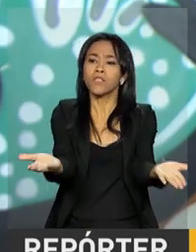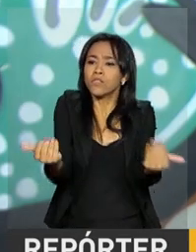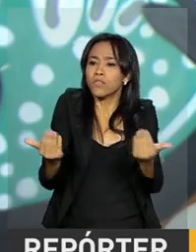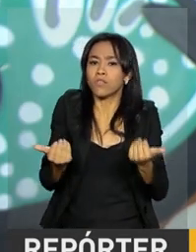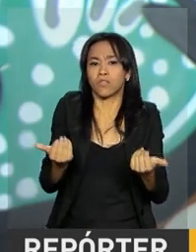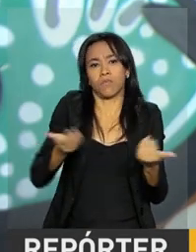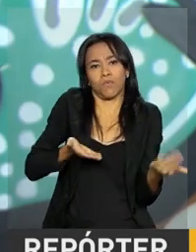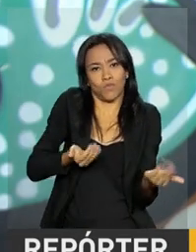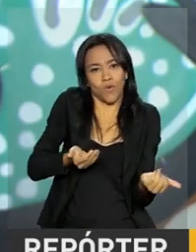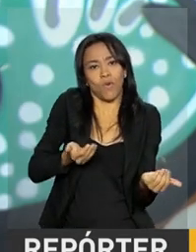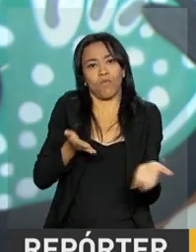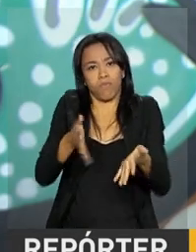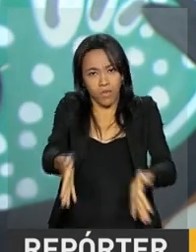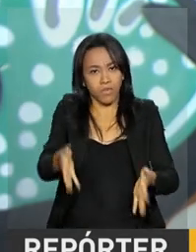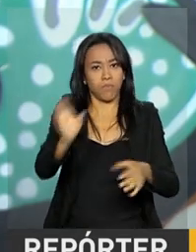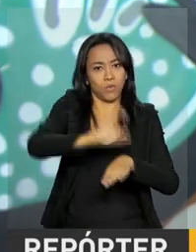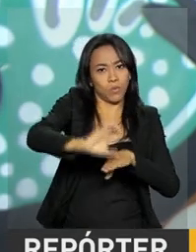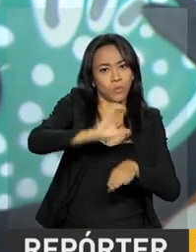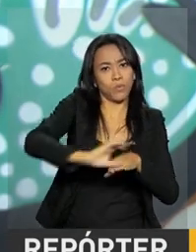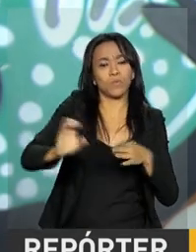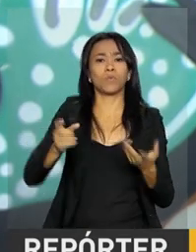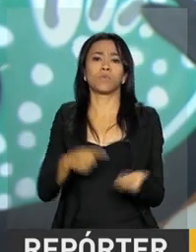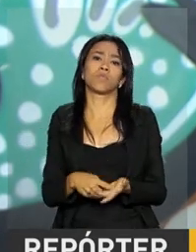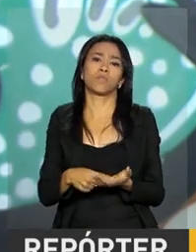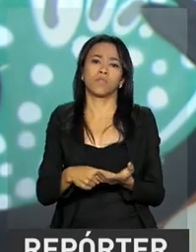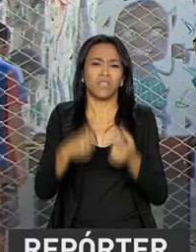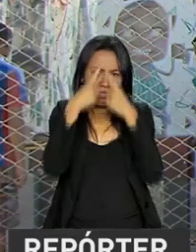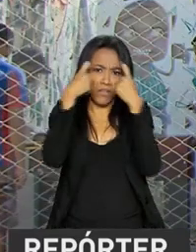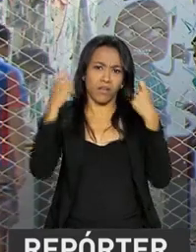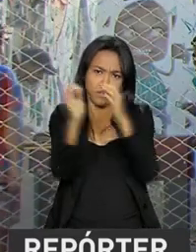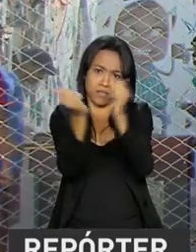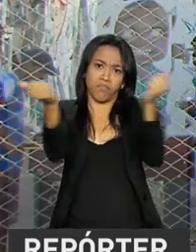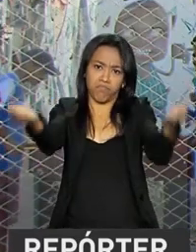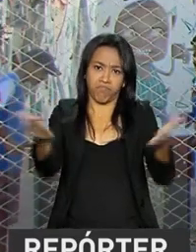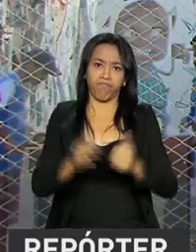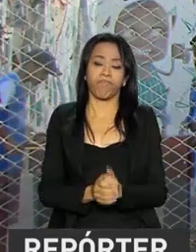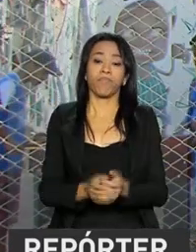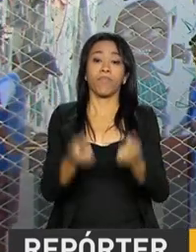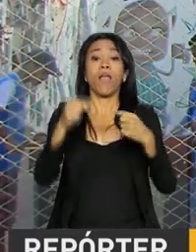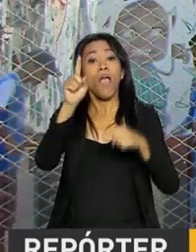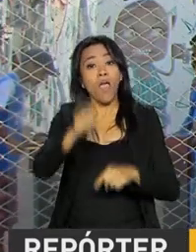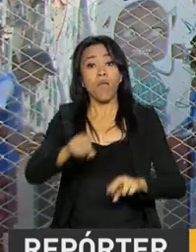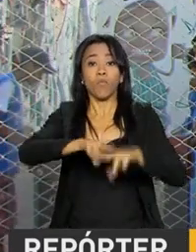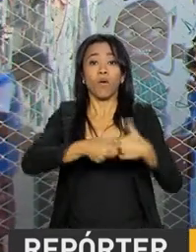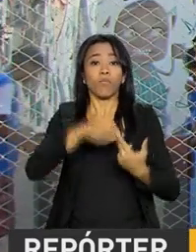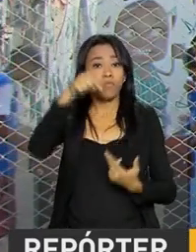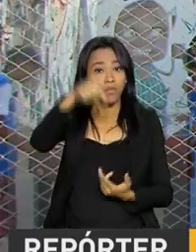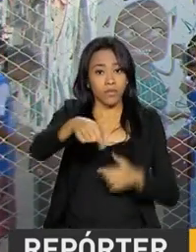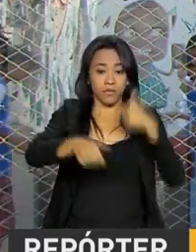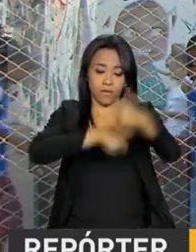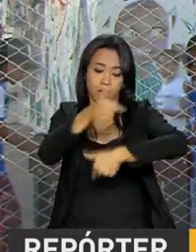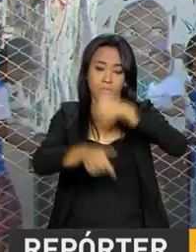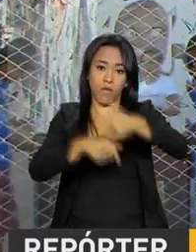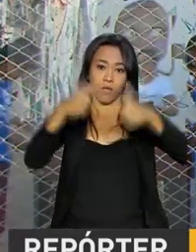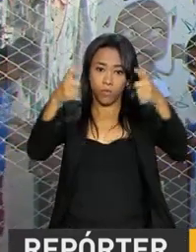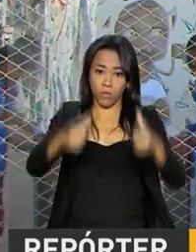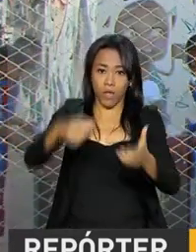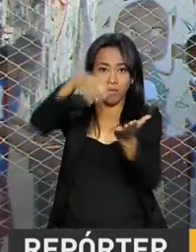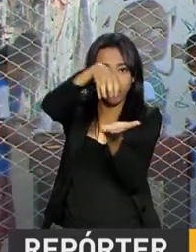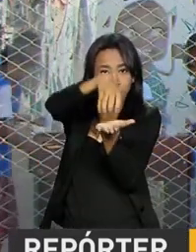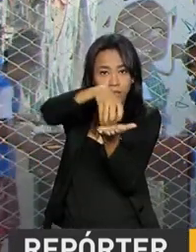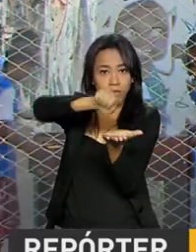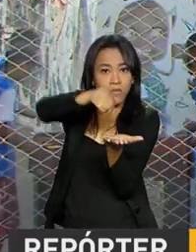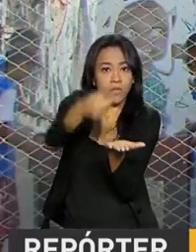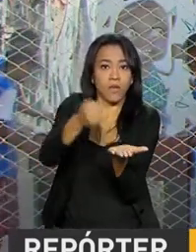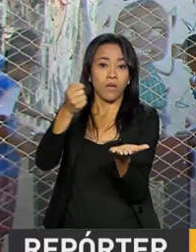fazendo essas oficinas, os cursos, tirar um pouco da vulnerabilidade também, né? São iniciativas como esta aqui do Centro de Juventude da Estrutural que